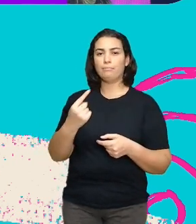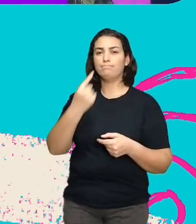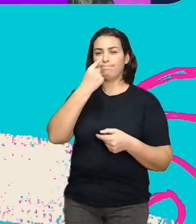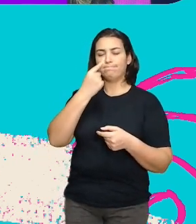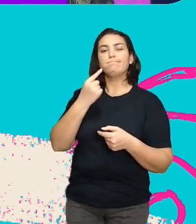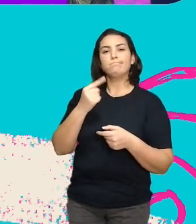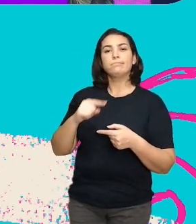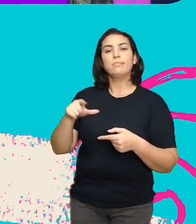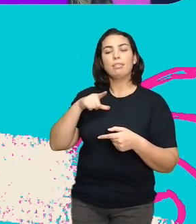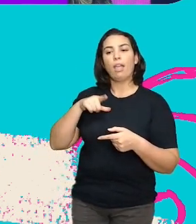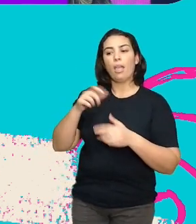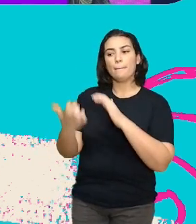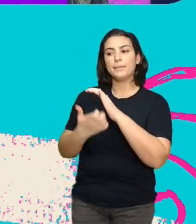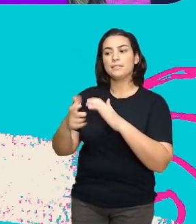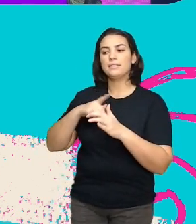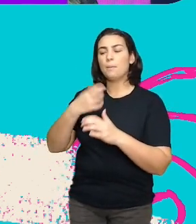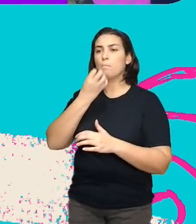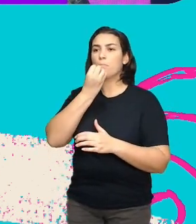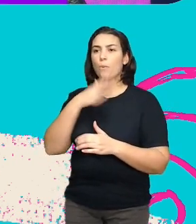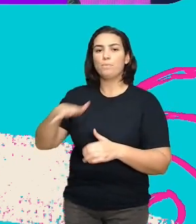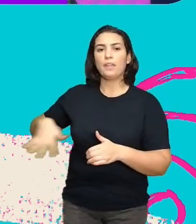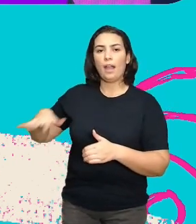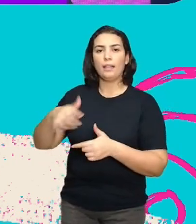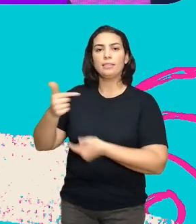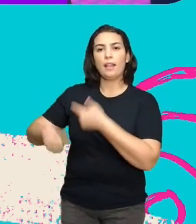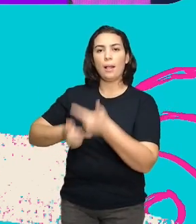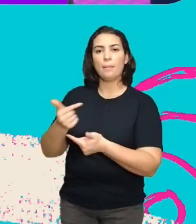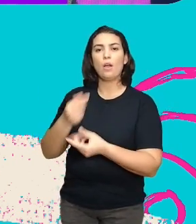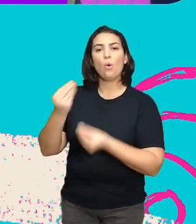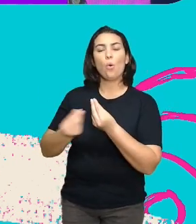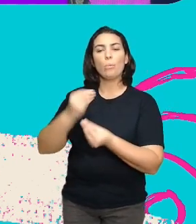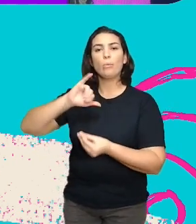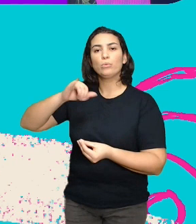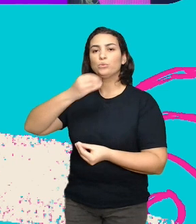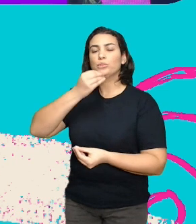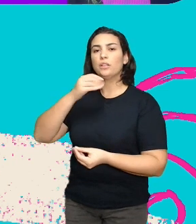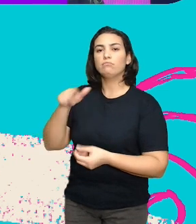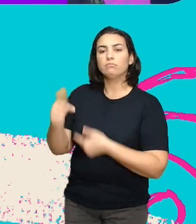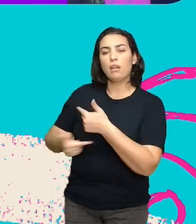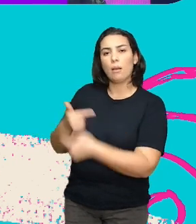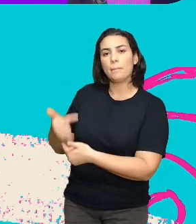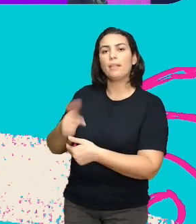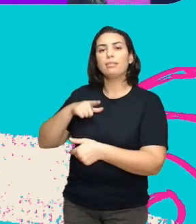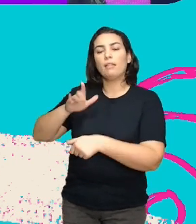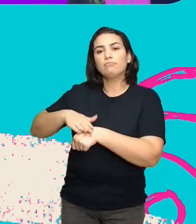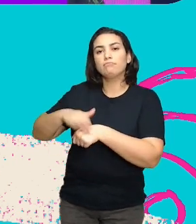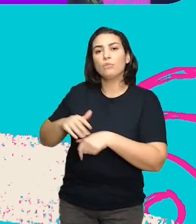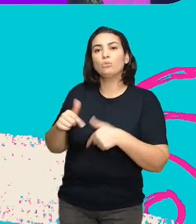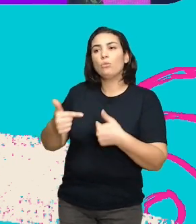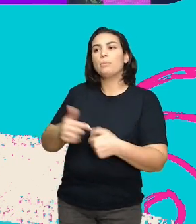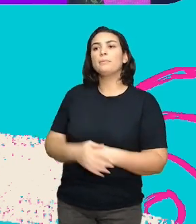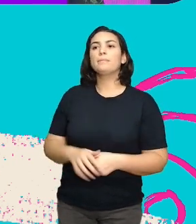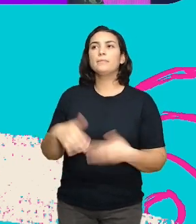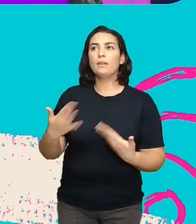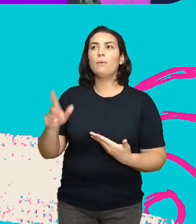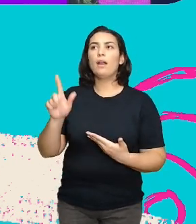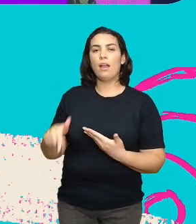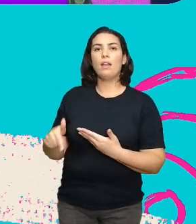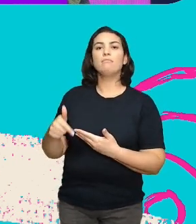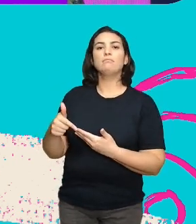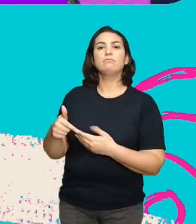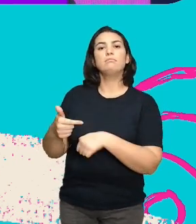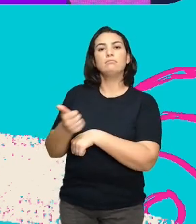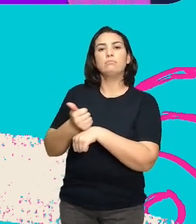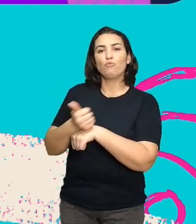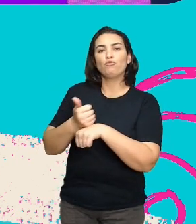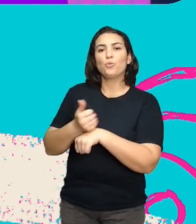de trabalho, expectativa de oportunidades na carreira, muita autonomia, enfim. Então, é uma carreira atrativa, mas que os estudantes